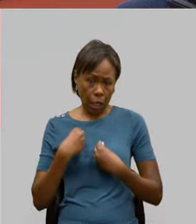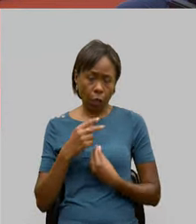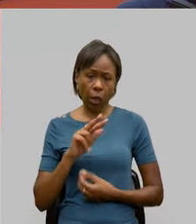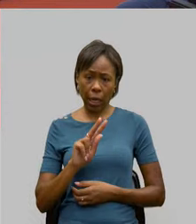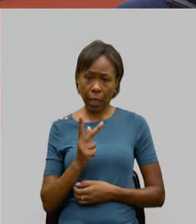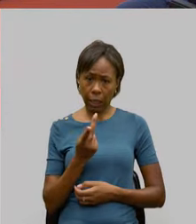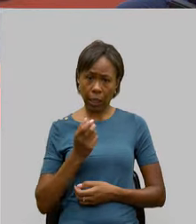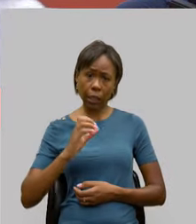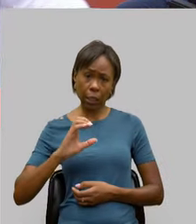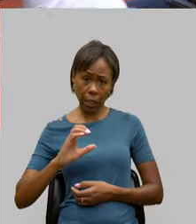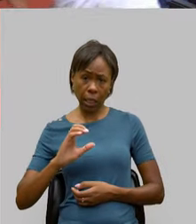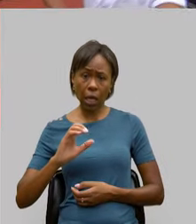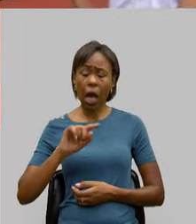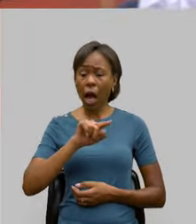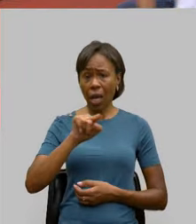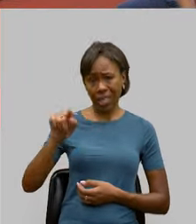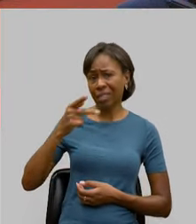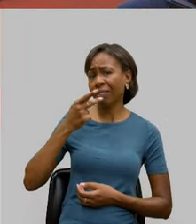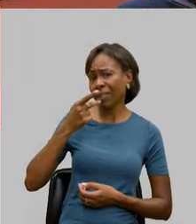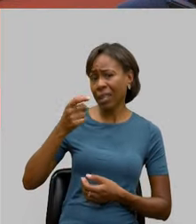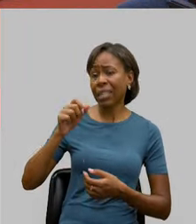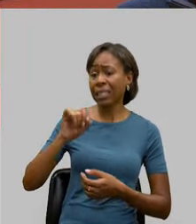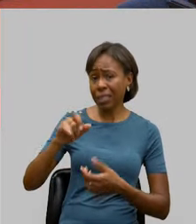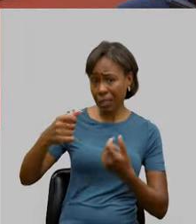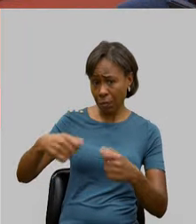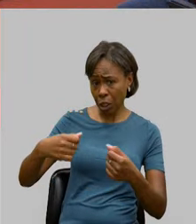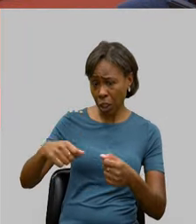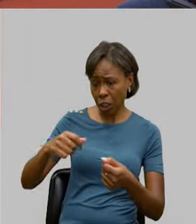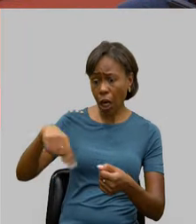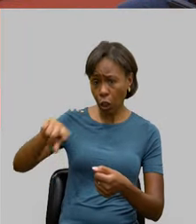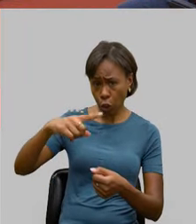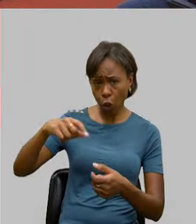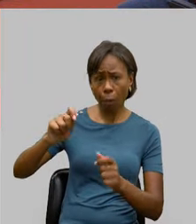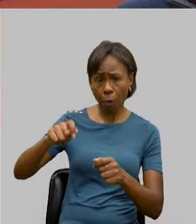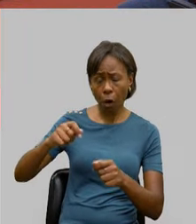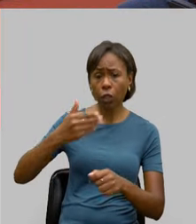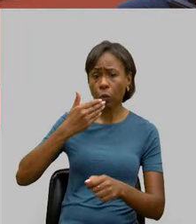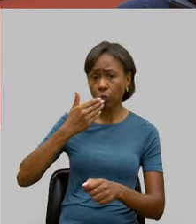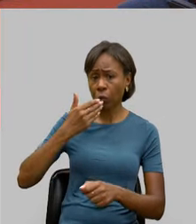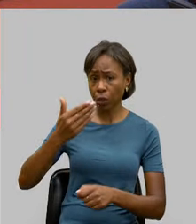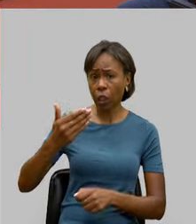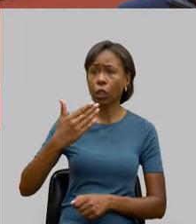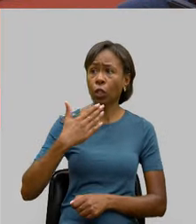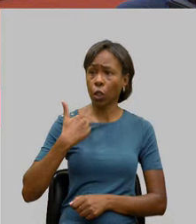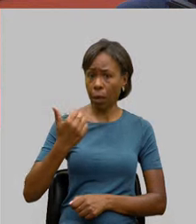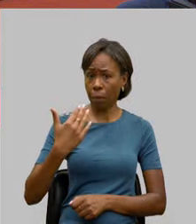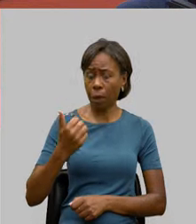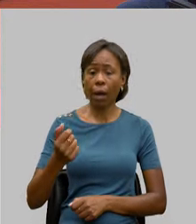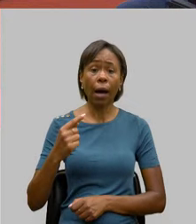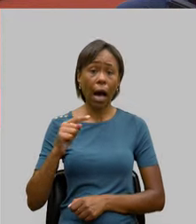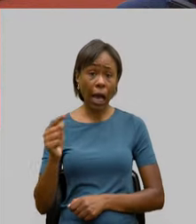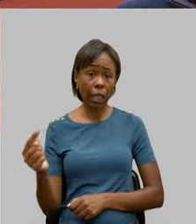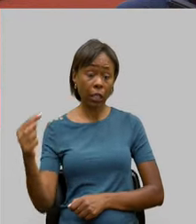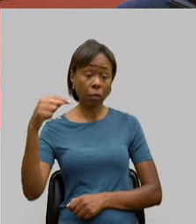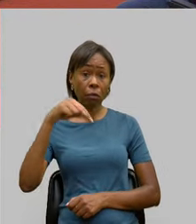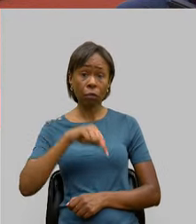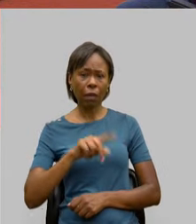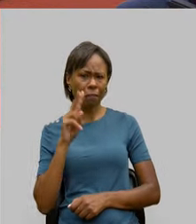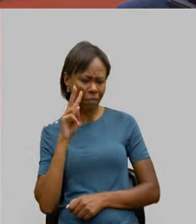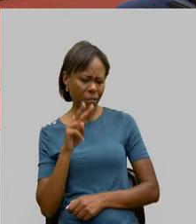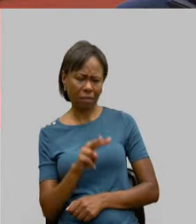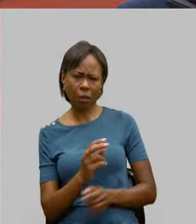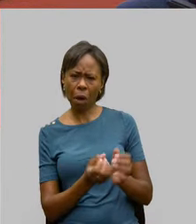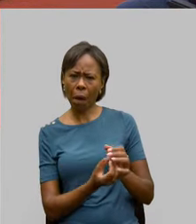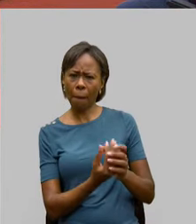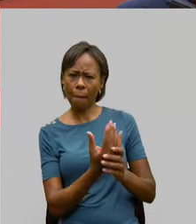nós pode chamar acreditei né acreditei aí quando eles vieram que eles viram aquelas plantas Eu não sei a troco